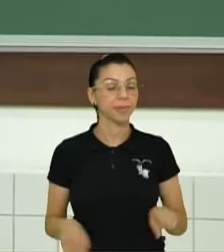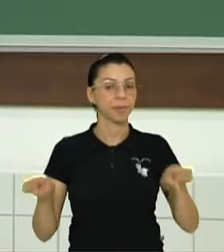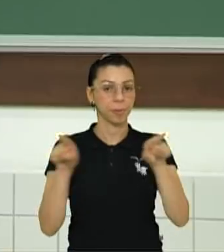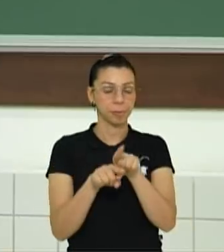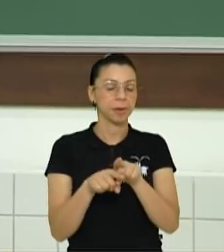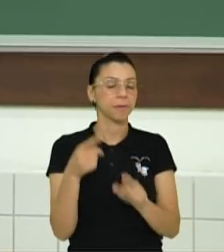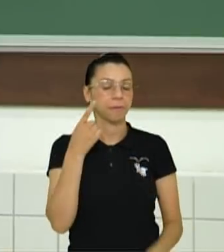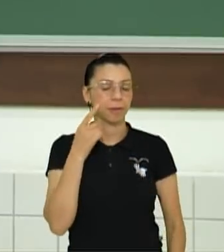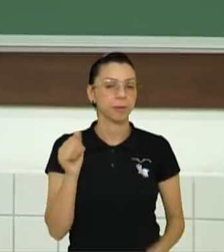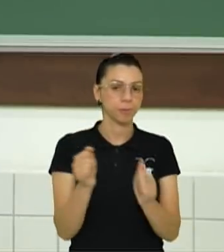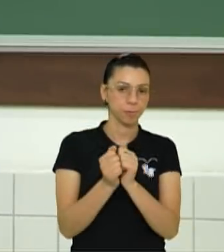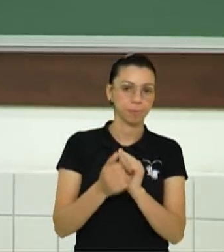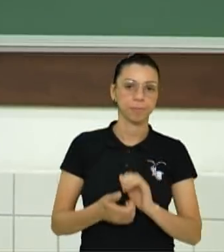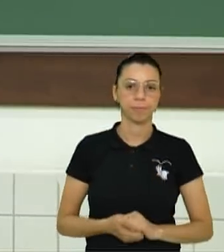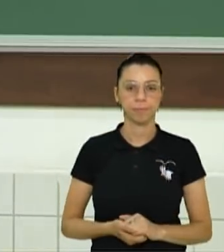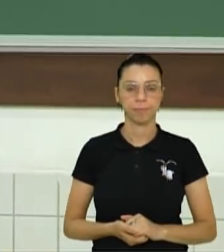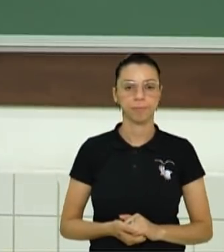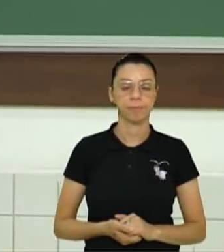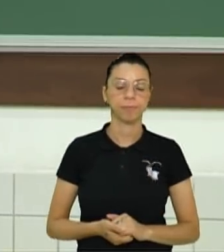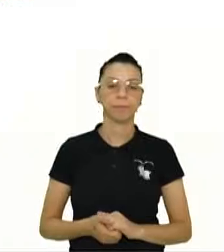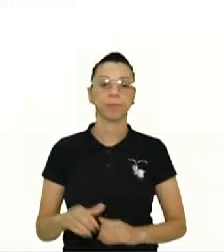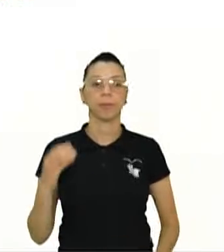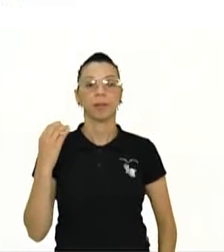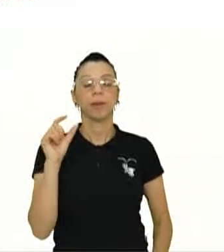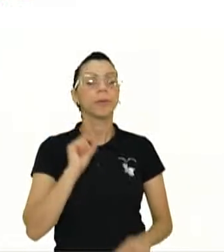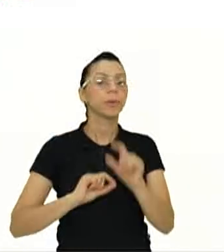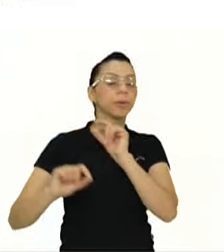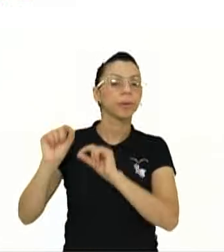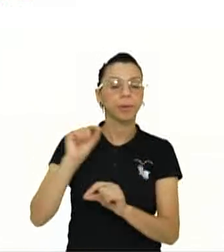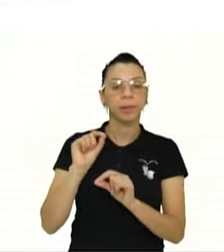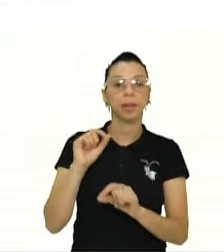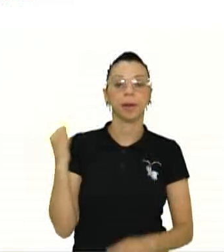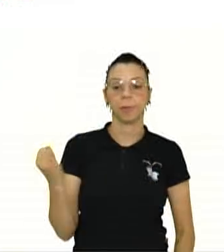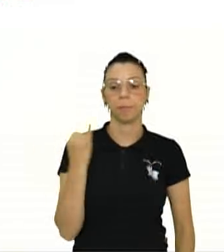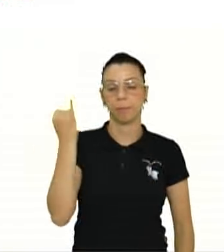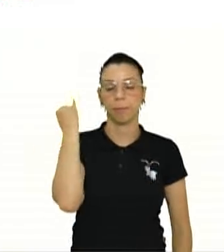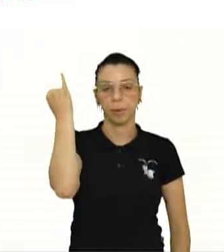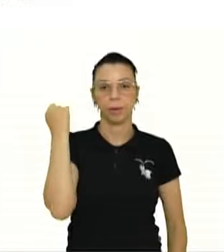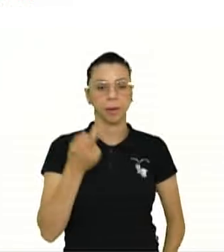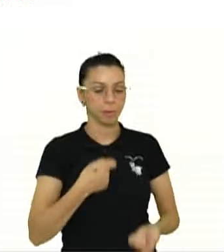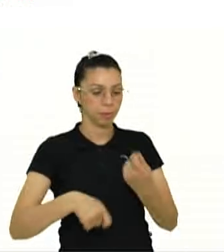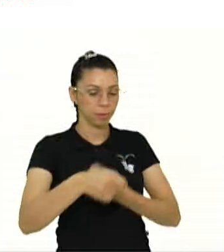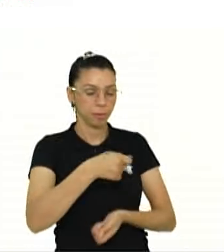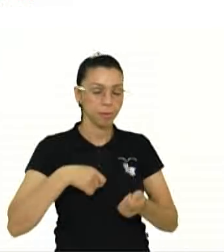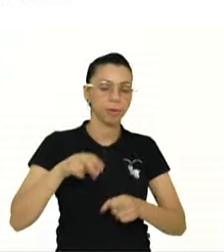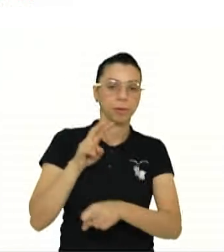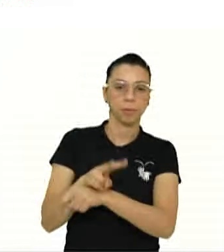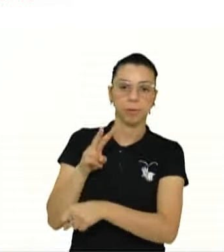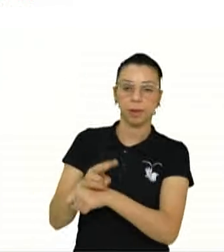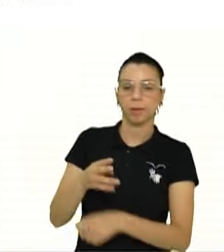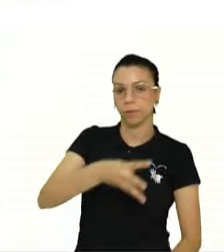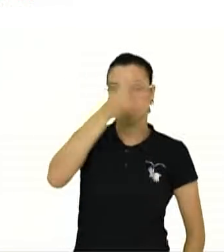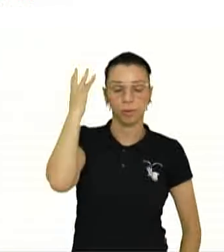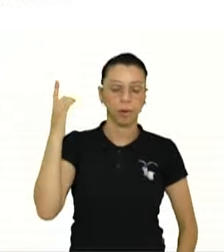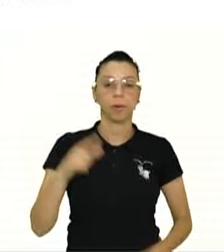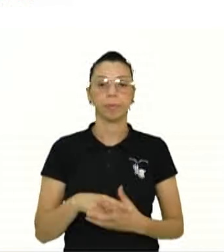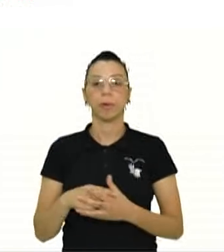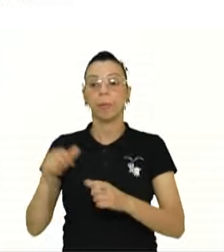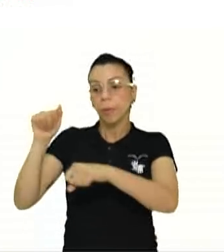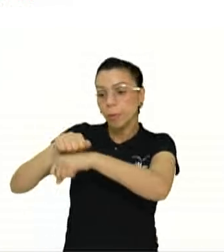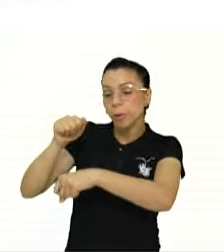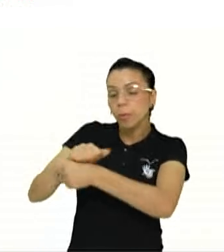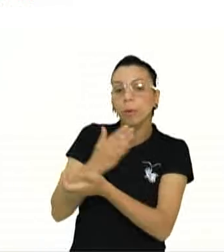Voltei, venham comigo. Cientes de sua importância para a economia e segurança de Roma, os plebeus iniciaram uma luta por igualdade de direitos.